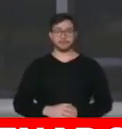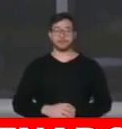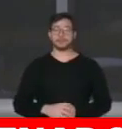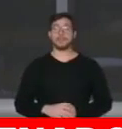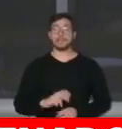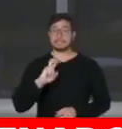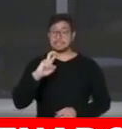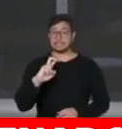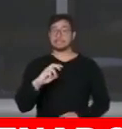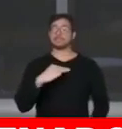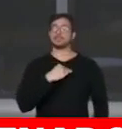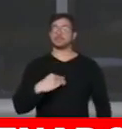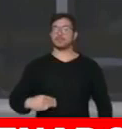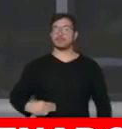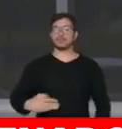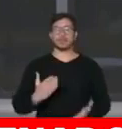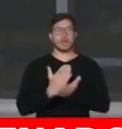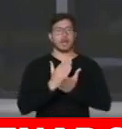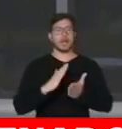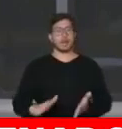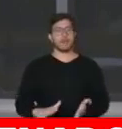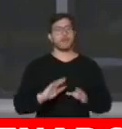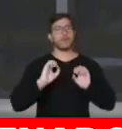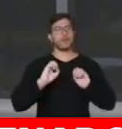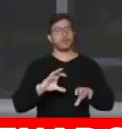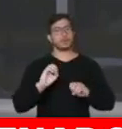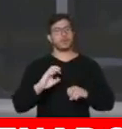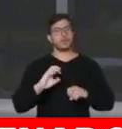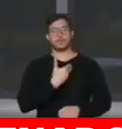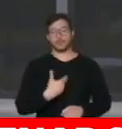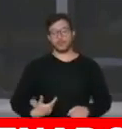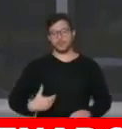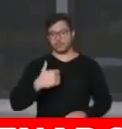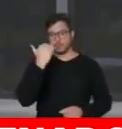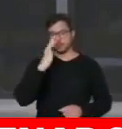uma instituição tão poderosa como a educação pública brasileira. Ainda bem que o povo resiste. Muito obrigado.